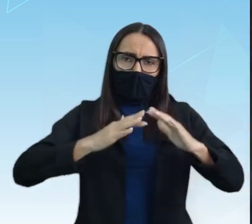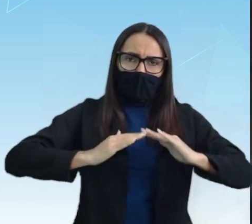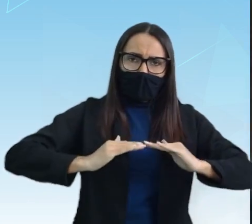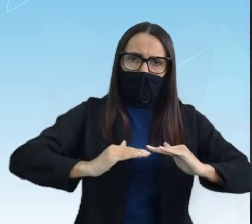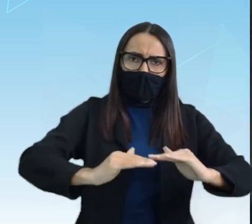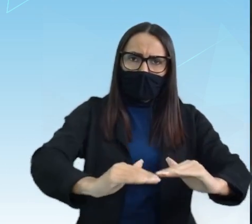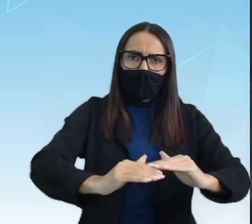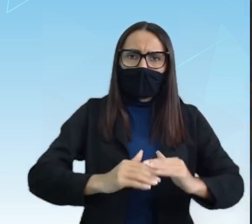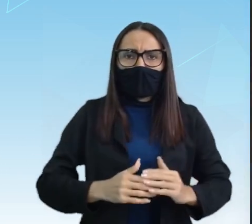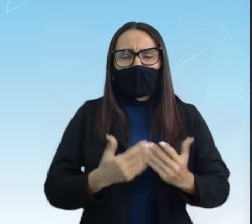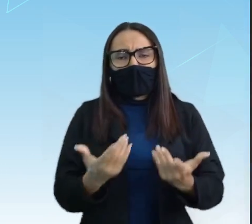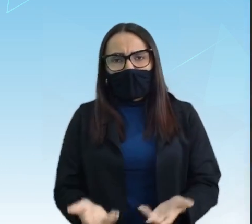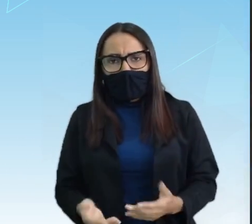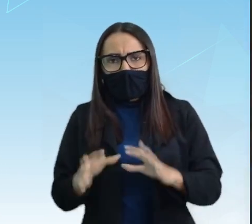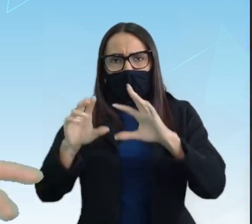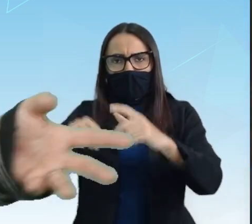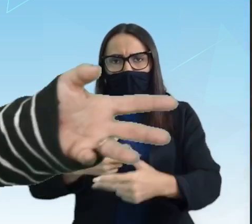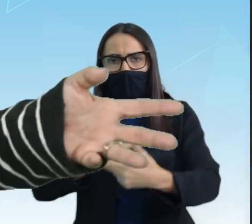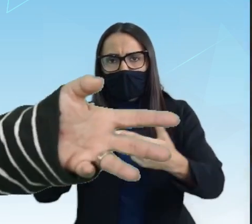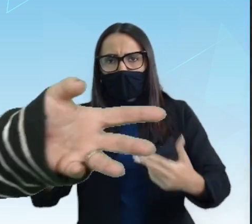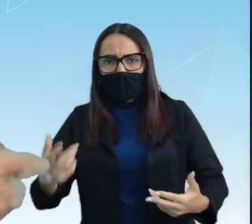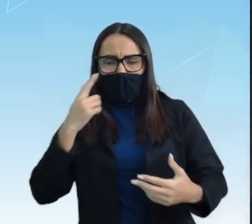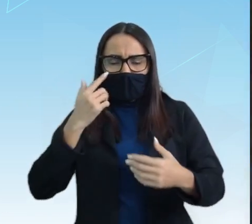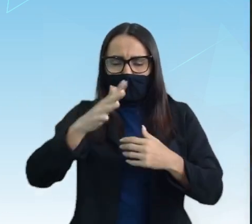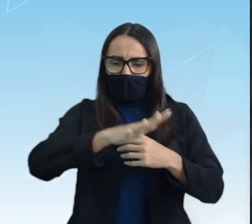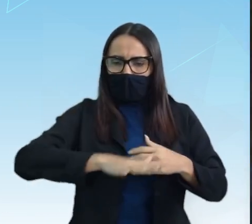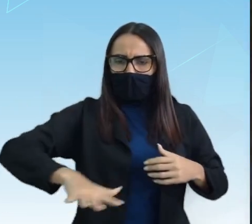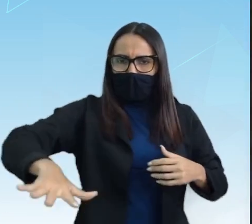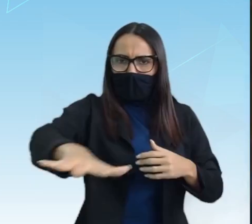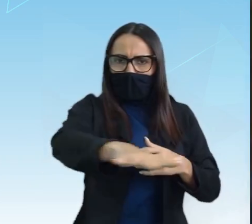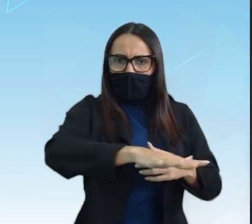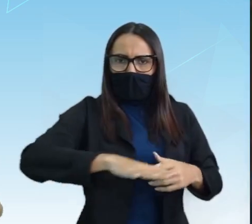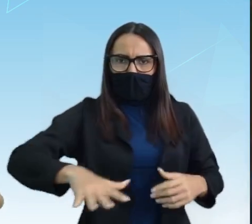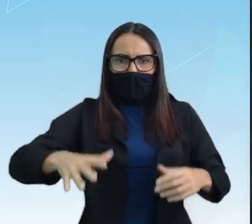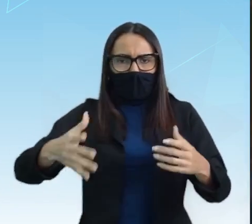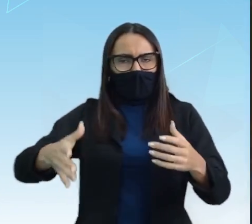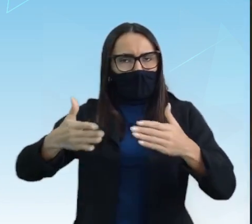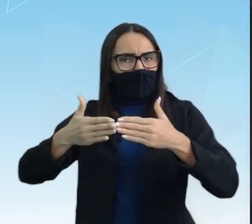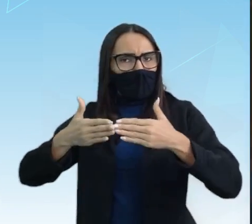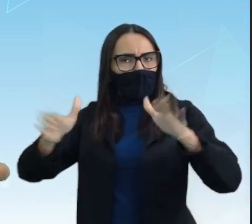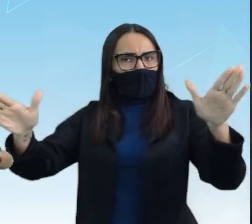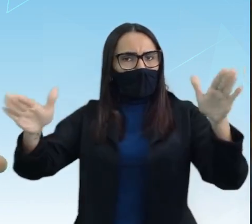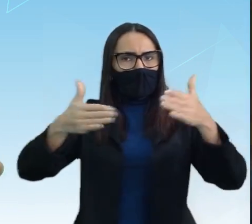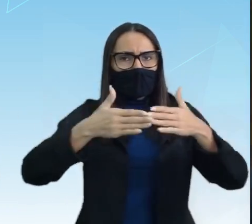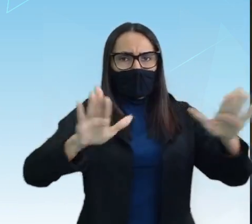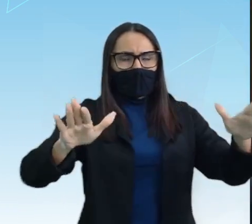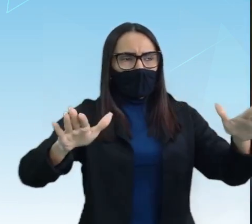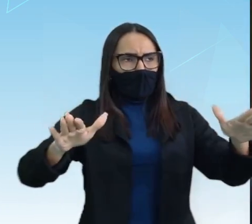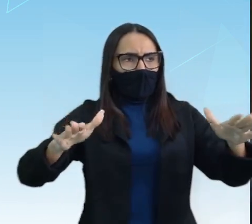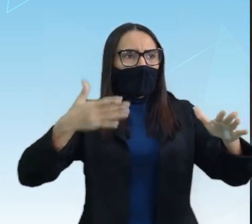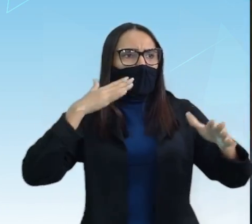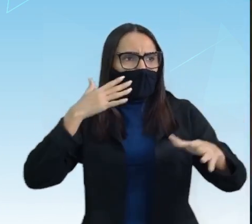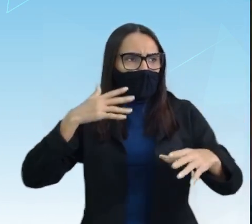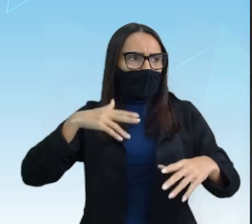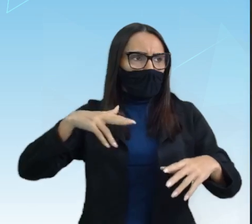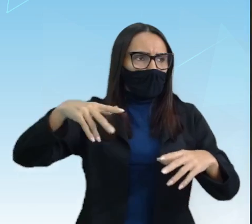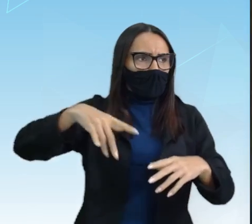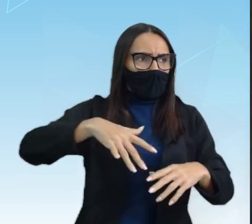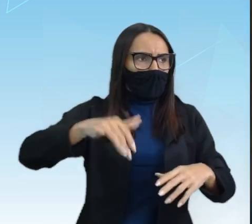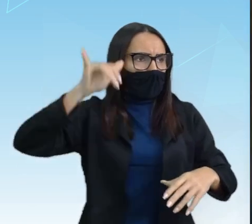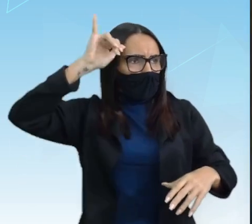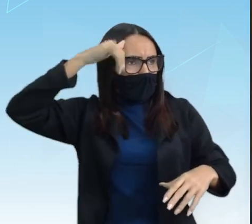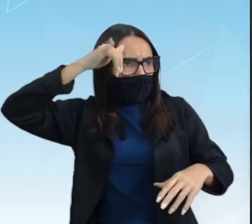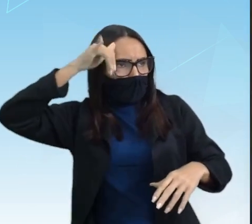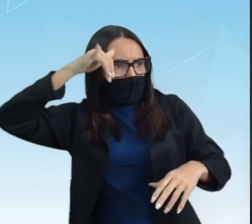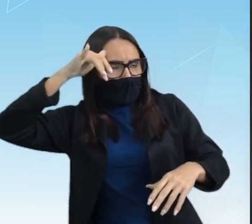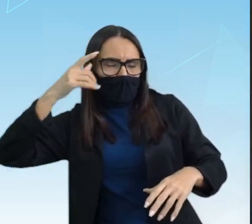E a pecuária, ela é desenvolvida em grandes áreas, deixando lá o rebanho solto no pasto. Isso ele mesmo